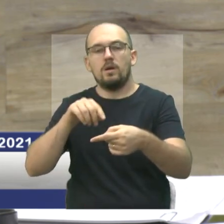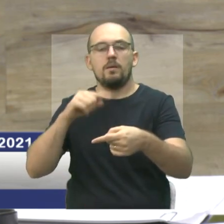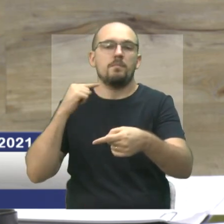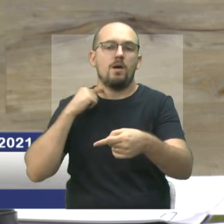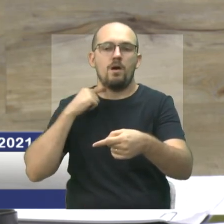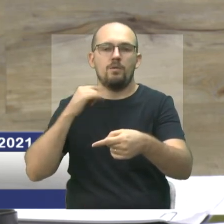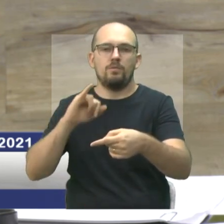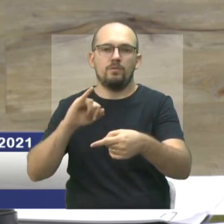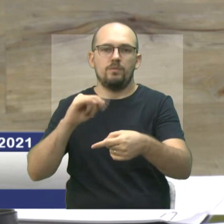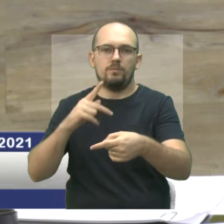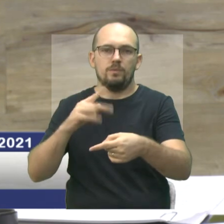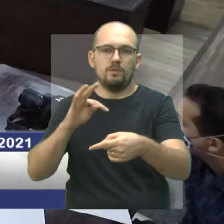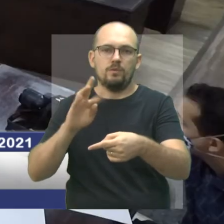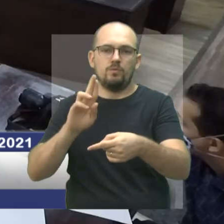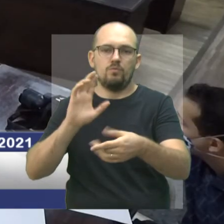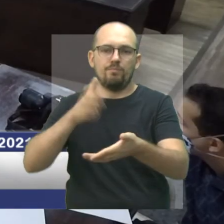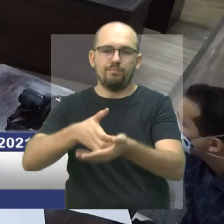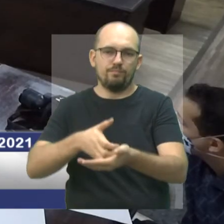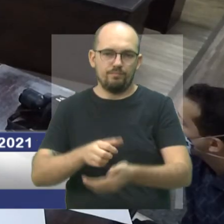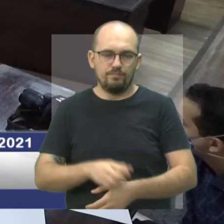IPTU.